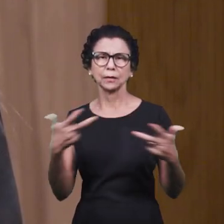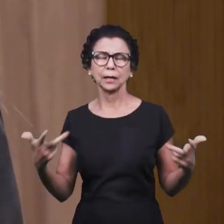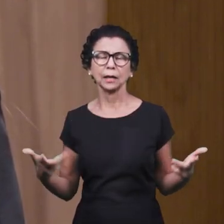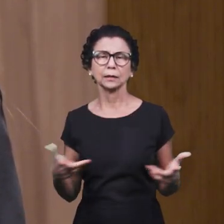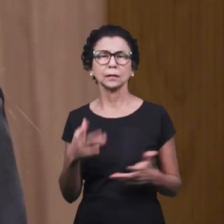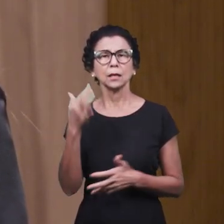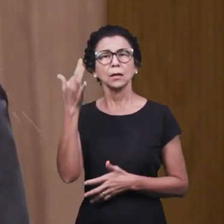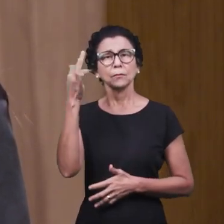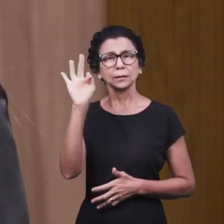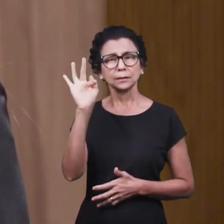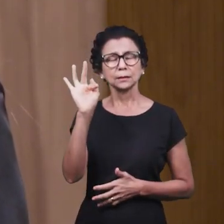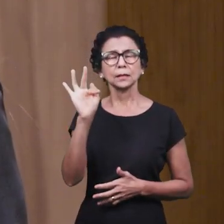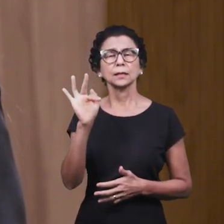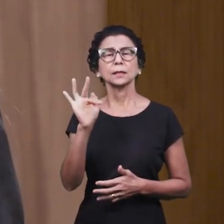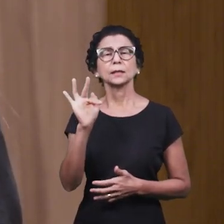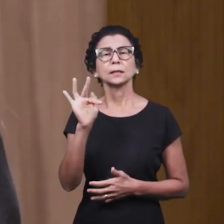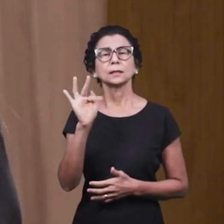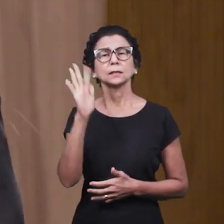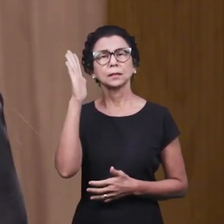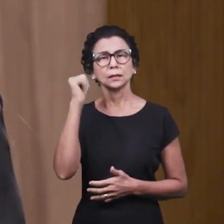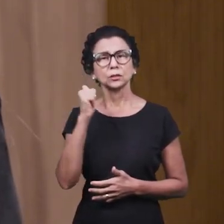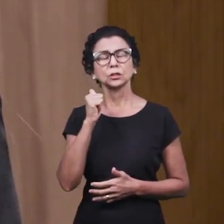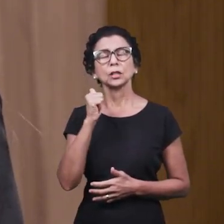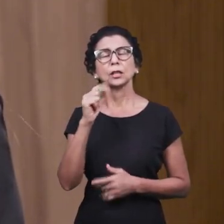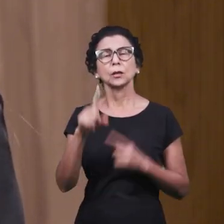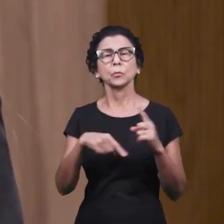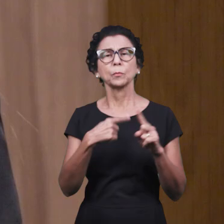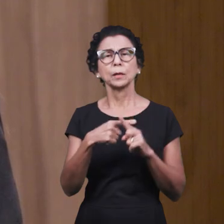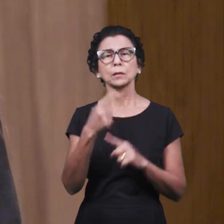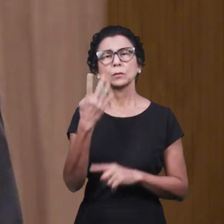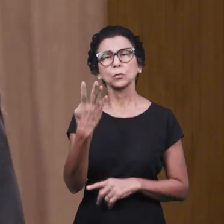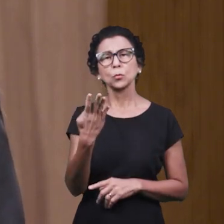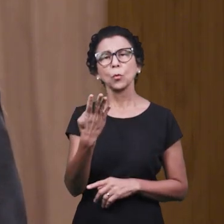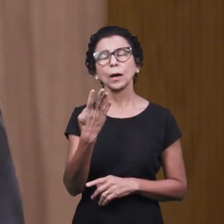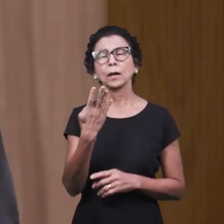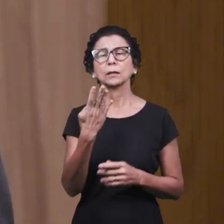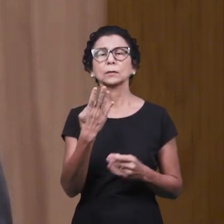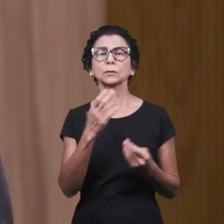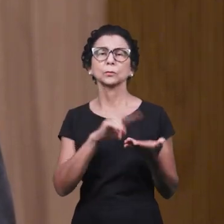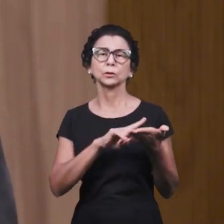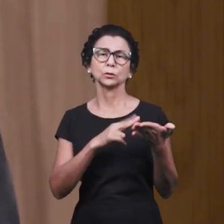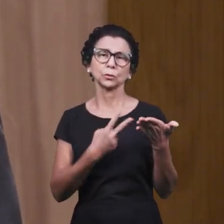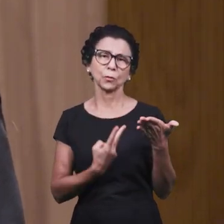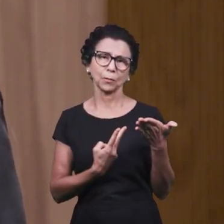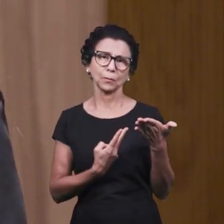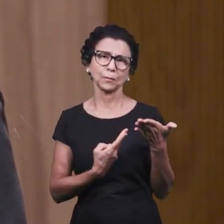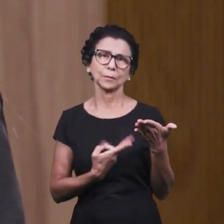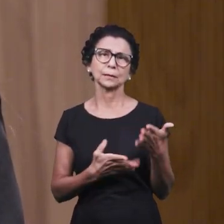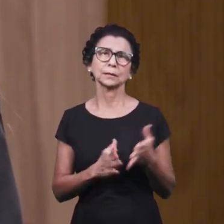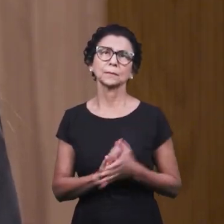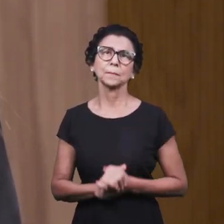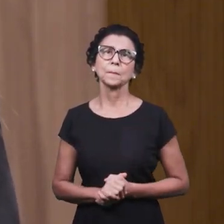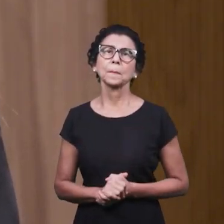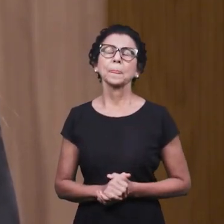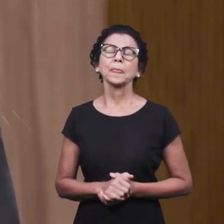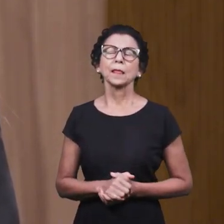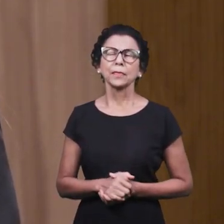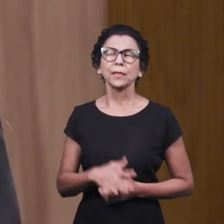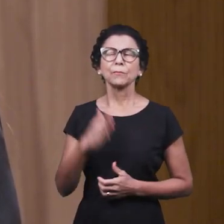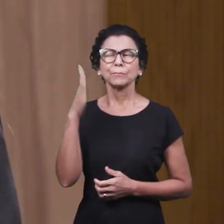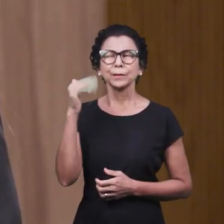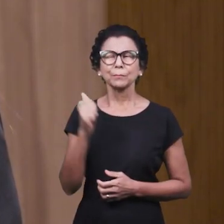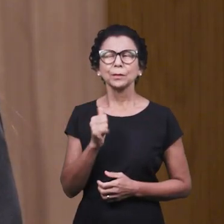línguas. Então, eu sempre me preparei, que sabia que ela iria ter o